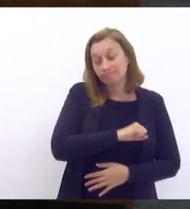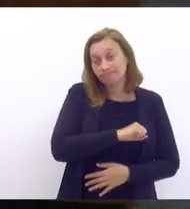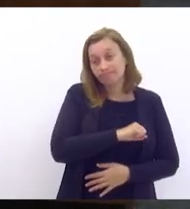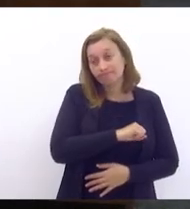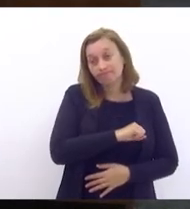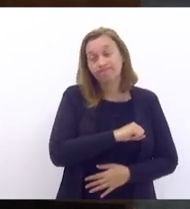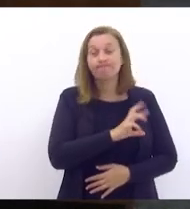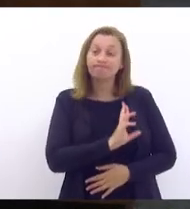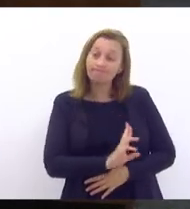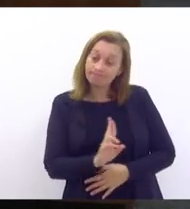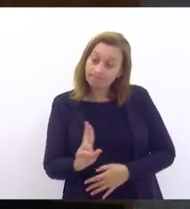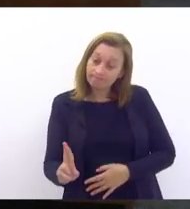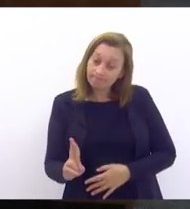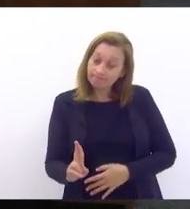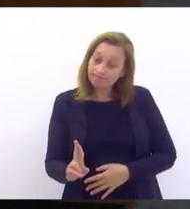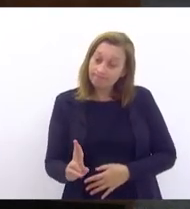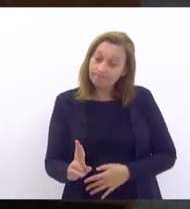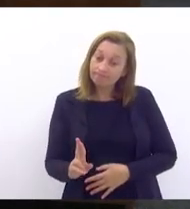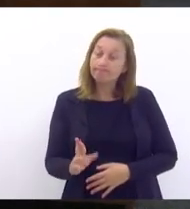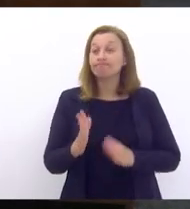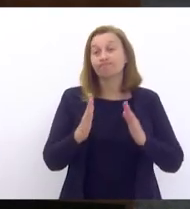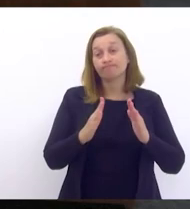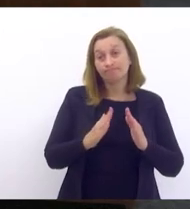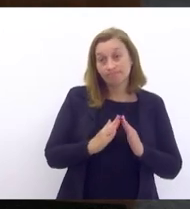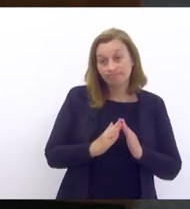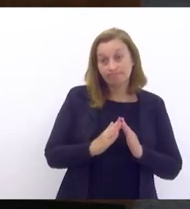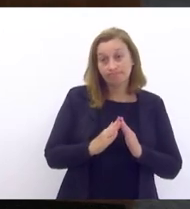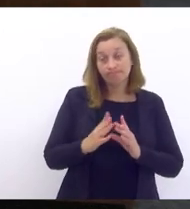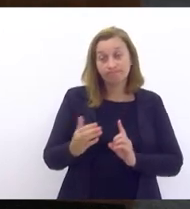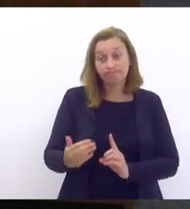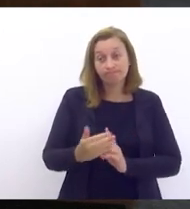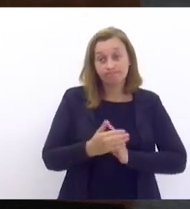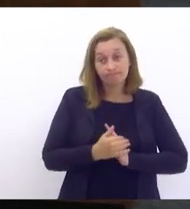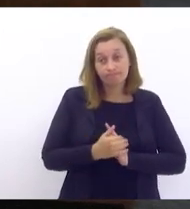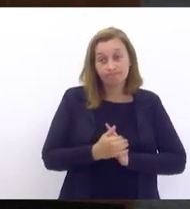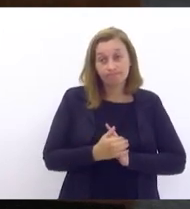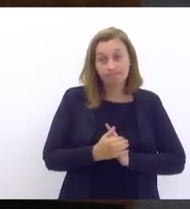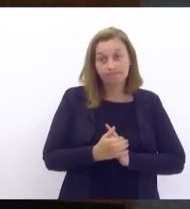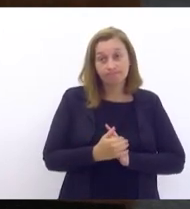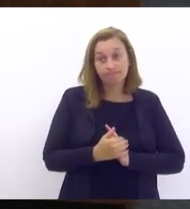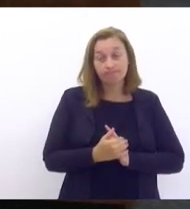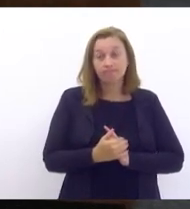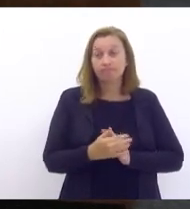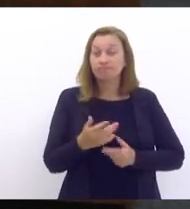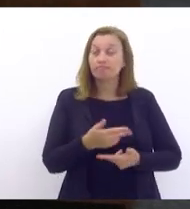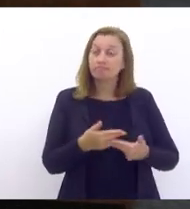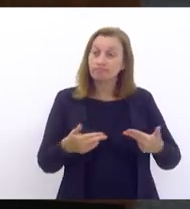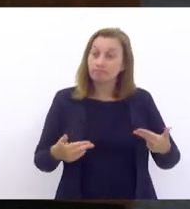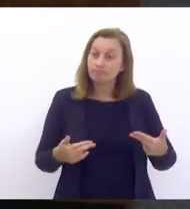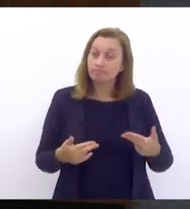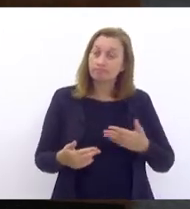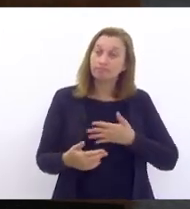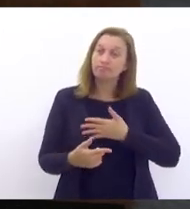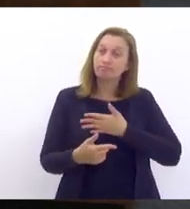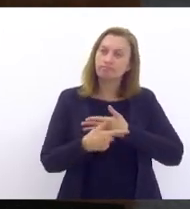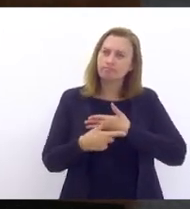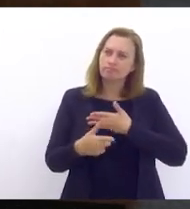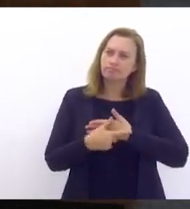fala de religião, a gente fala de casas de acolhimento, que muitas exercem um papel